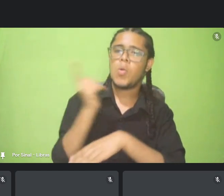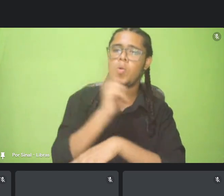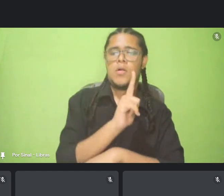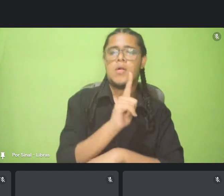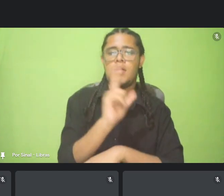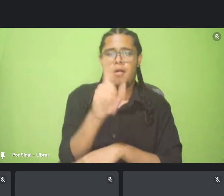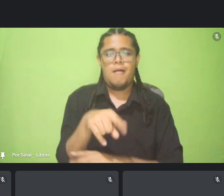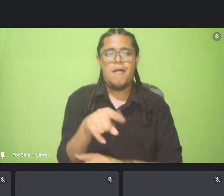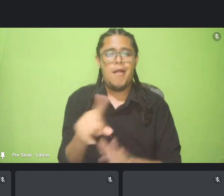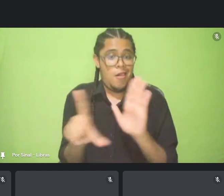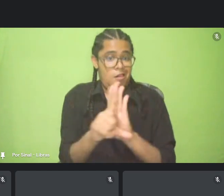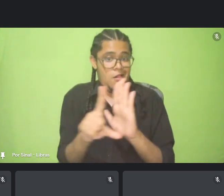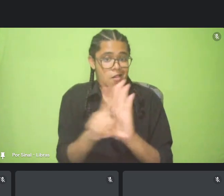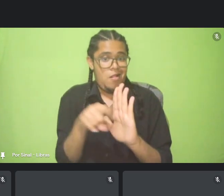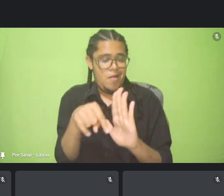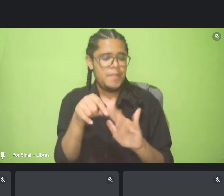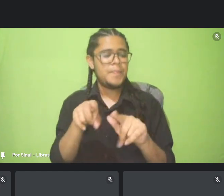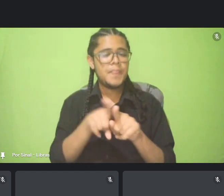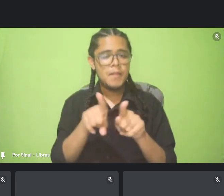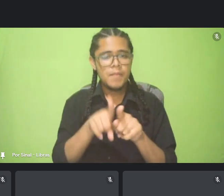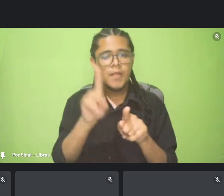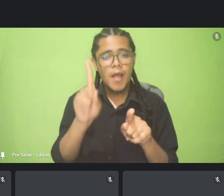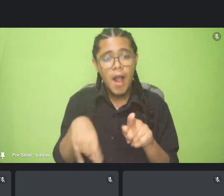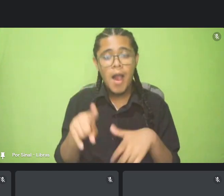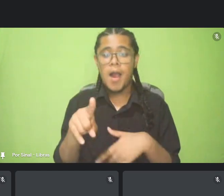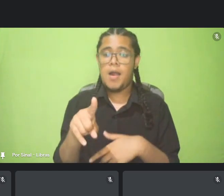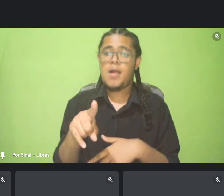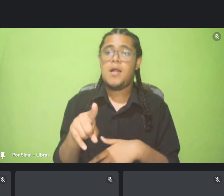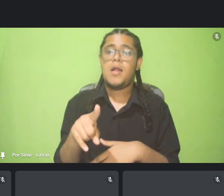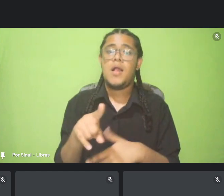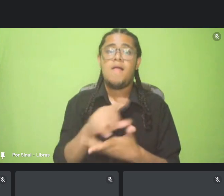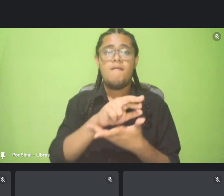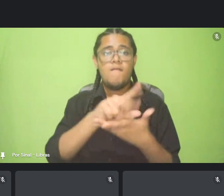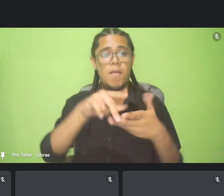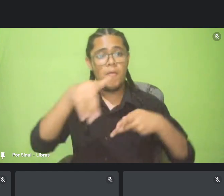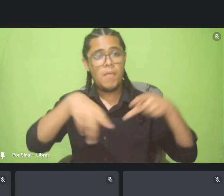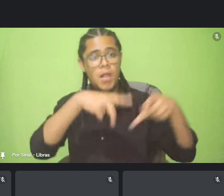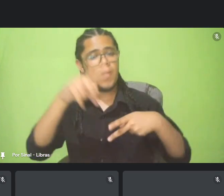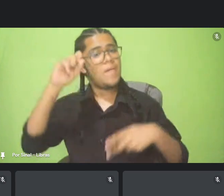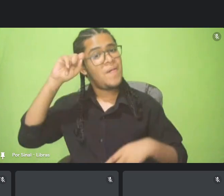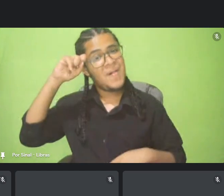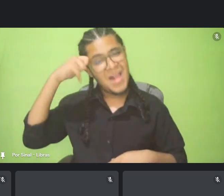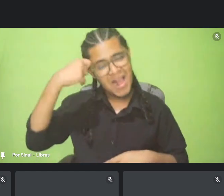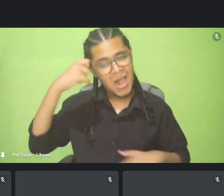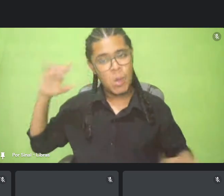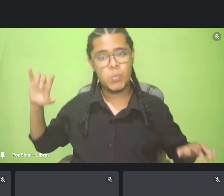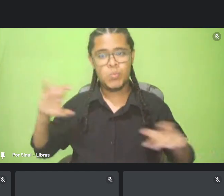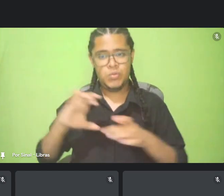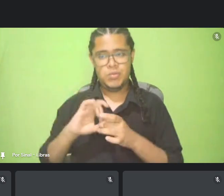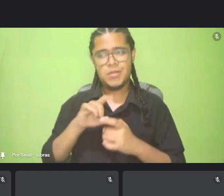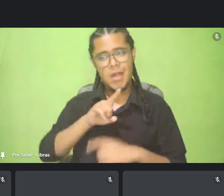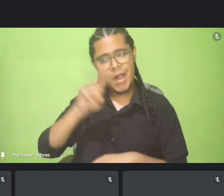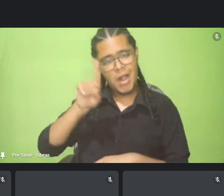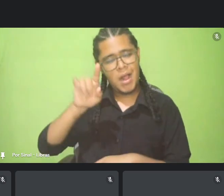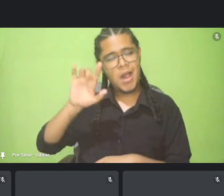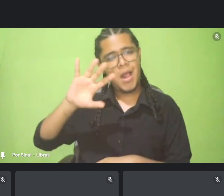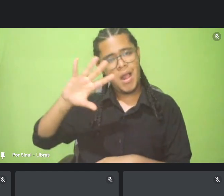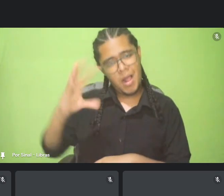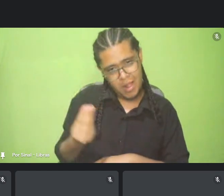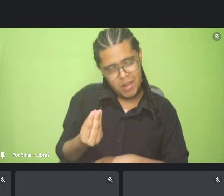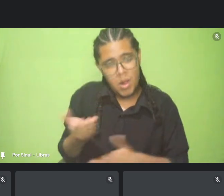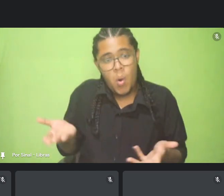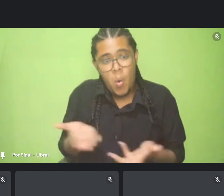suas nações. E foram trazidas em navios negreiros. Hoje em dia, no Brasil, é as prisões.